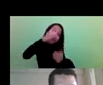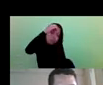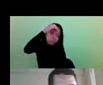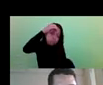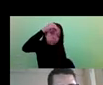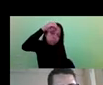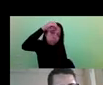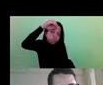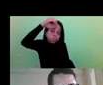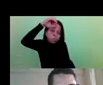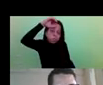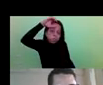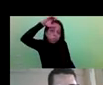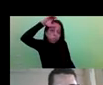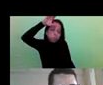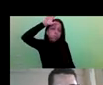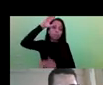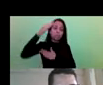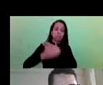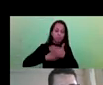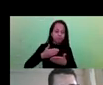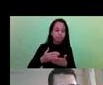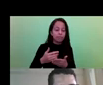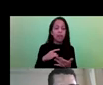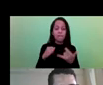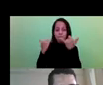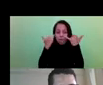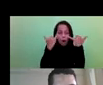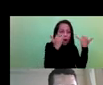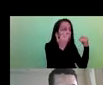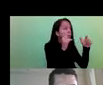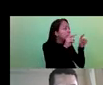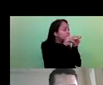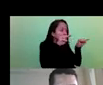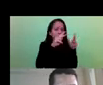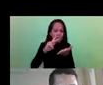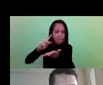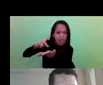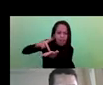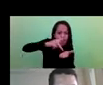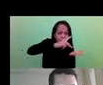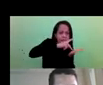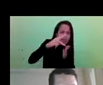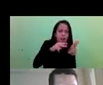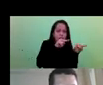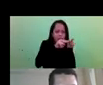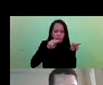essas verdades apresentadas, elas também são construídas.